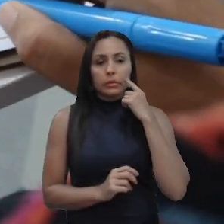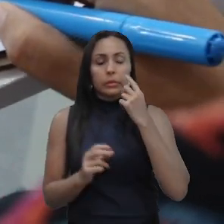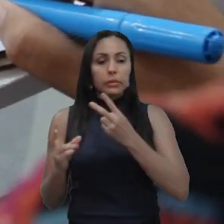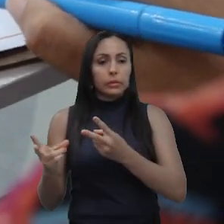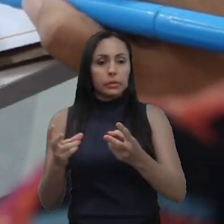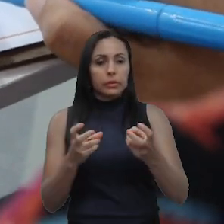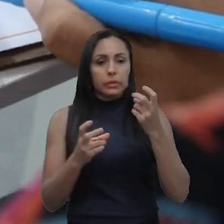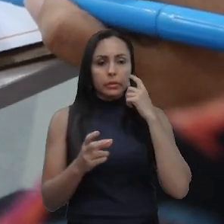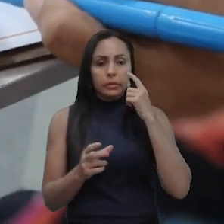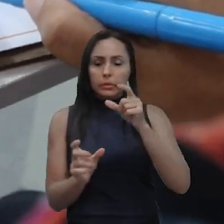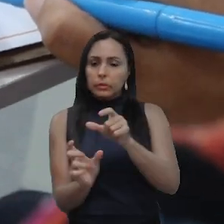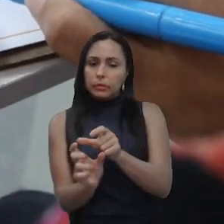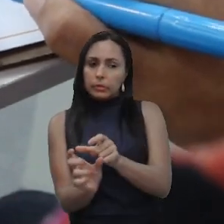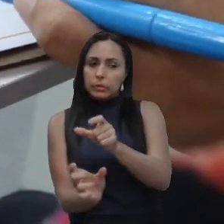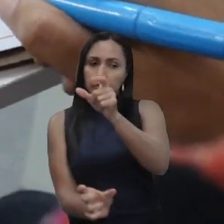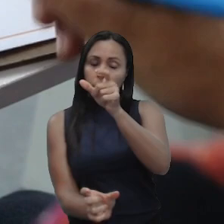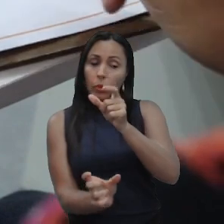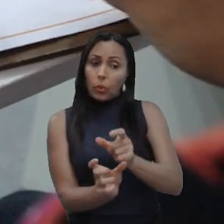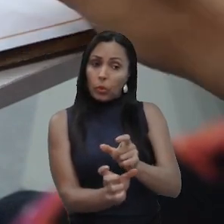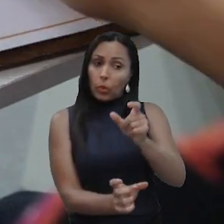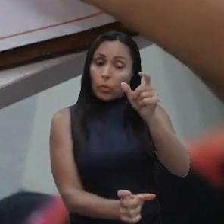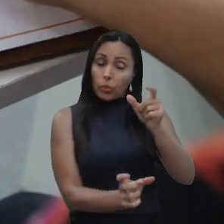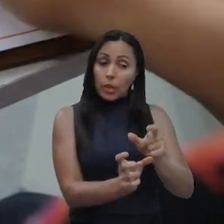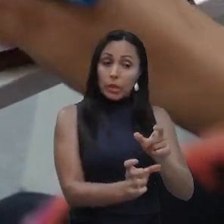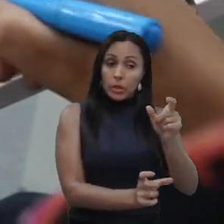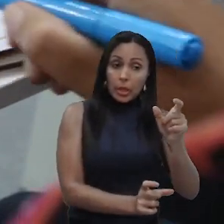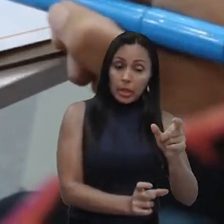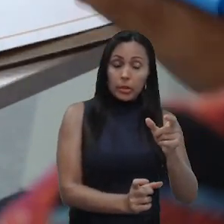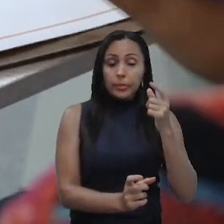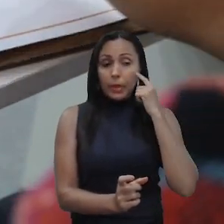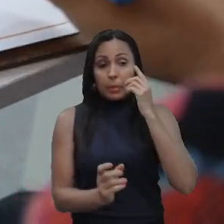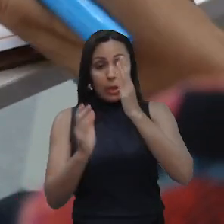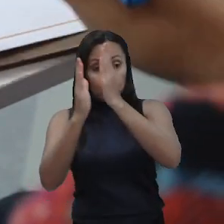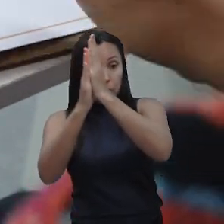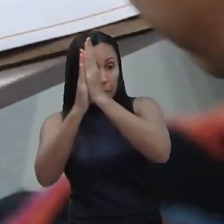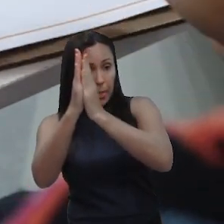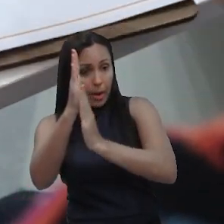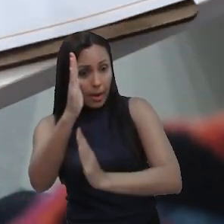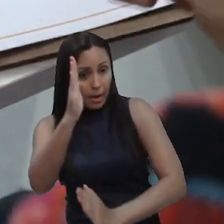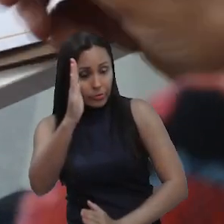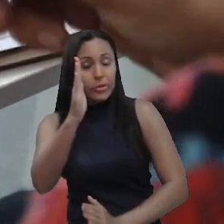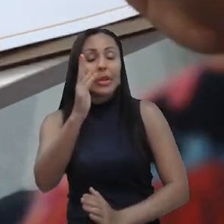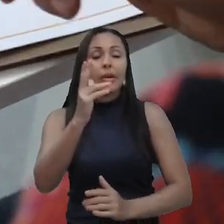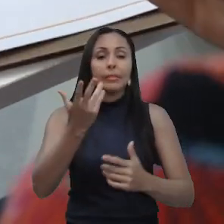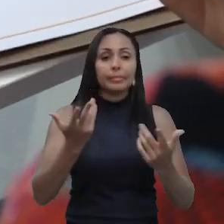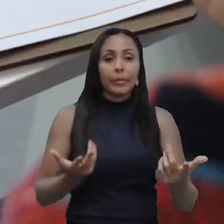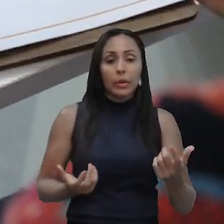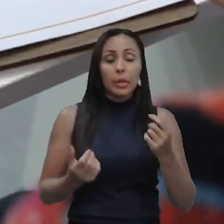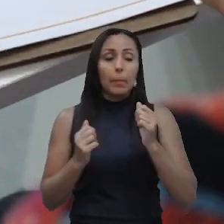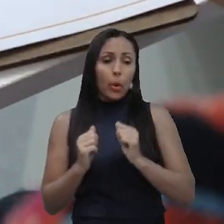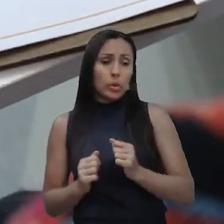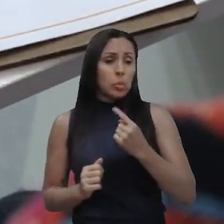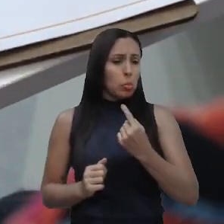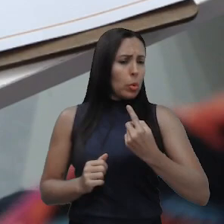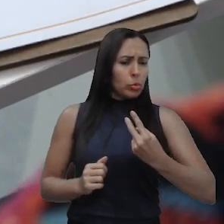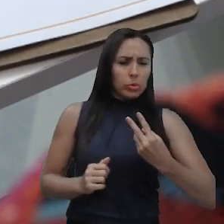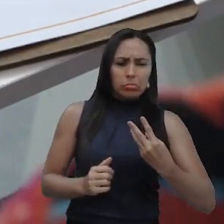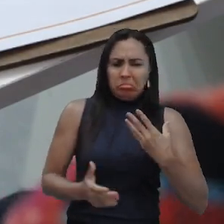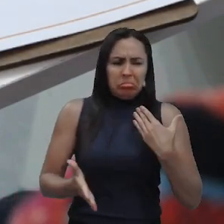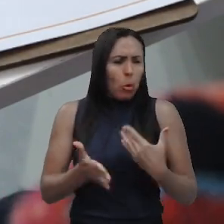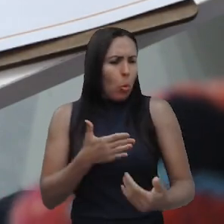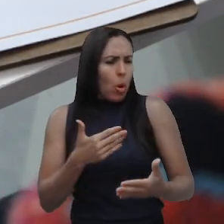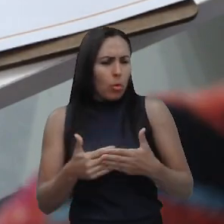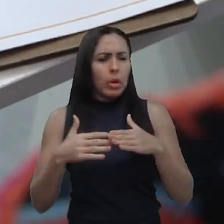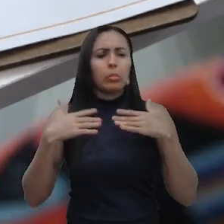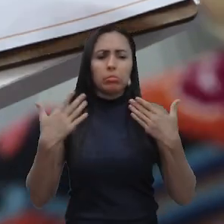colunas bem estreitas, né? Mas numa página a gente pode colocar colunas mais largas, 2, a partir de 2, 3, enfim, quantas